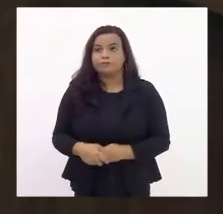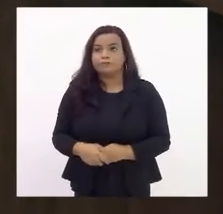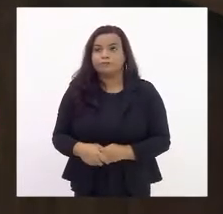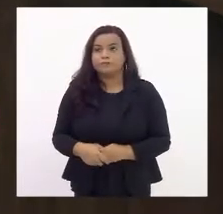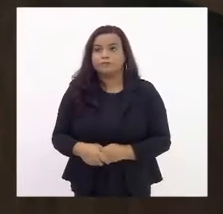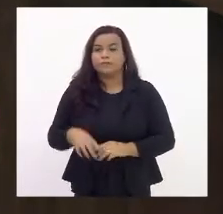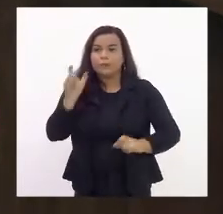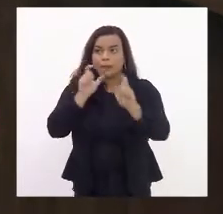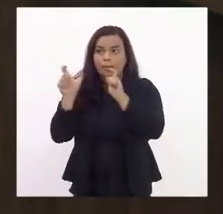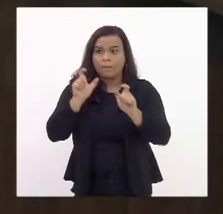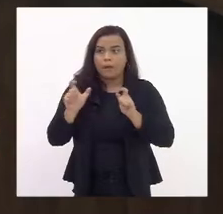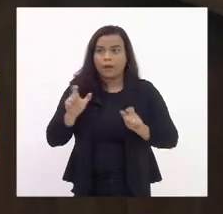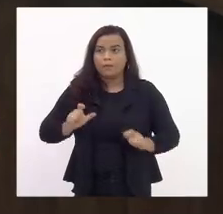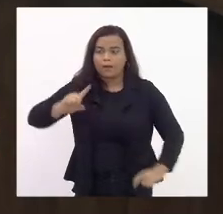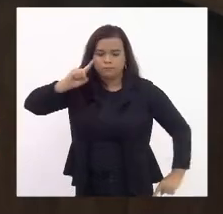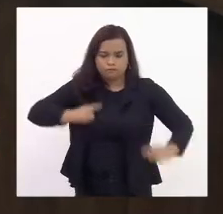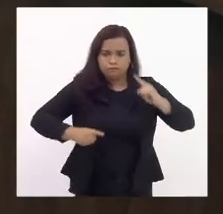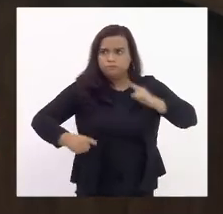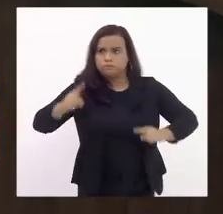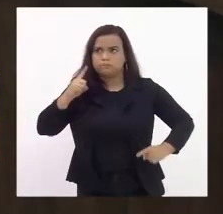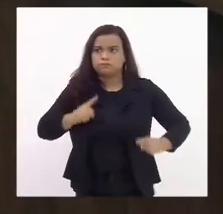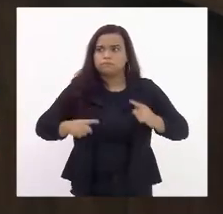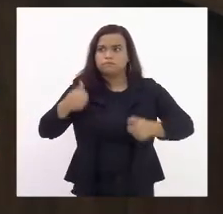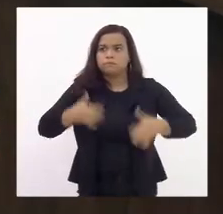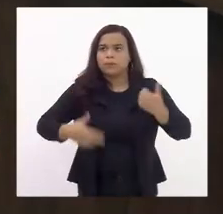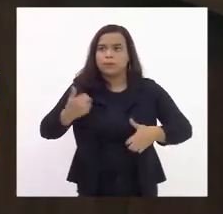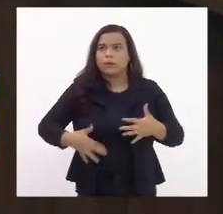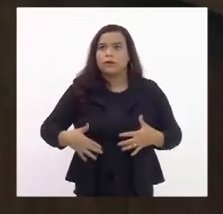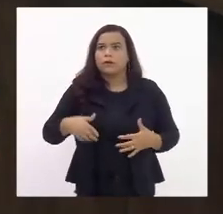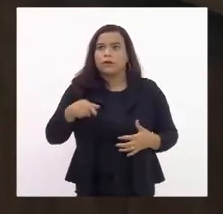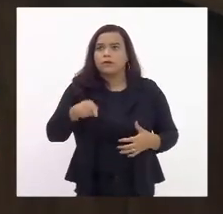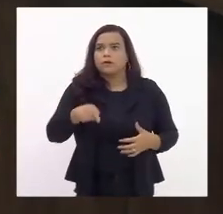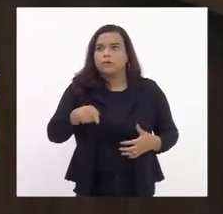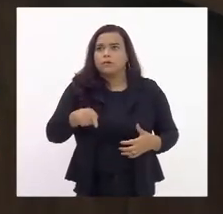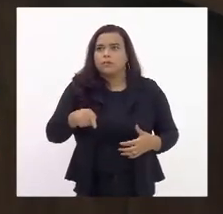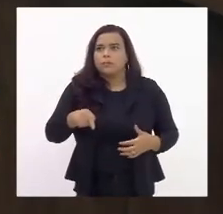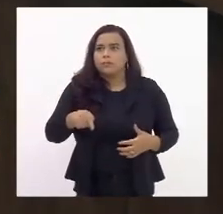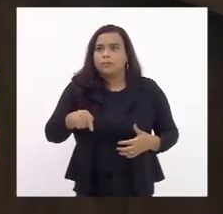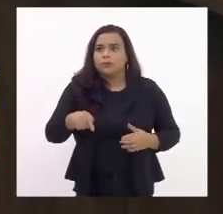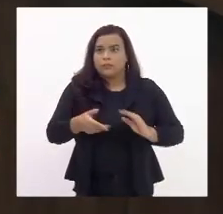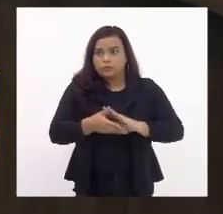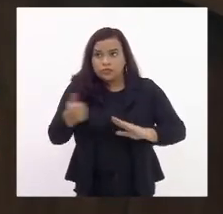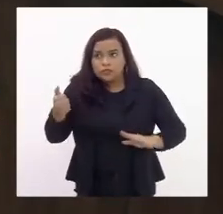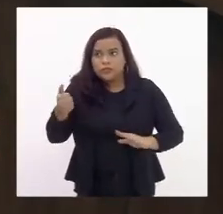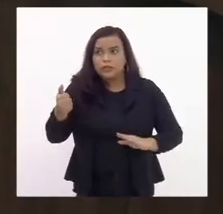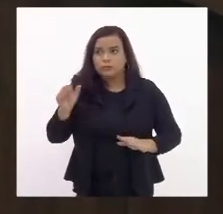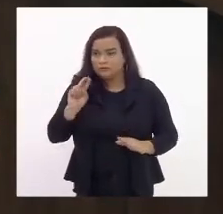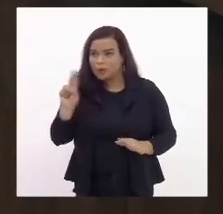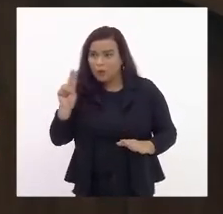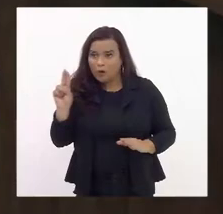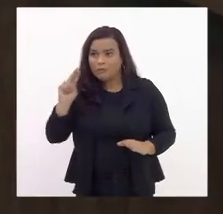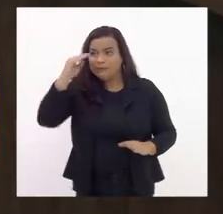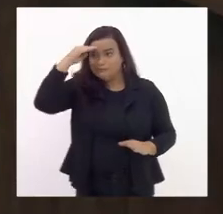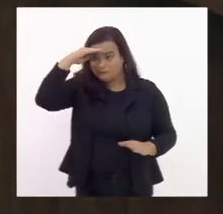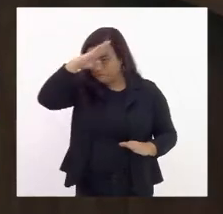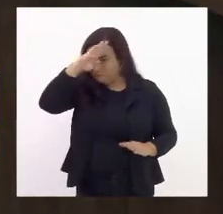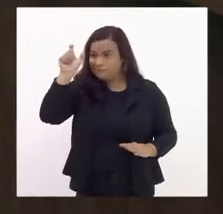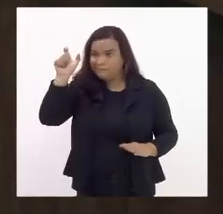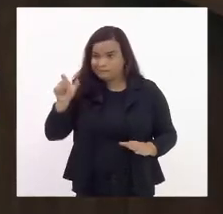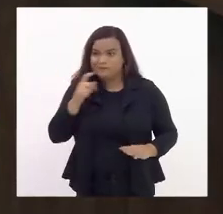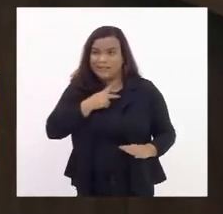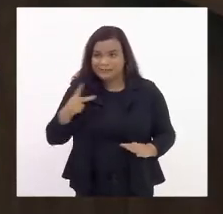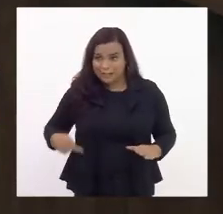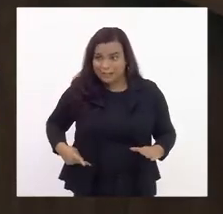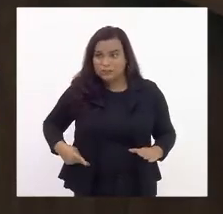Essas são palavras de ordem, presidente. Desde que eu era, tirando a do Bolsonaro, que é mais recente, mas